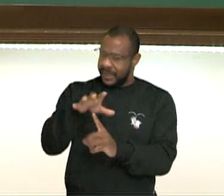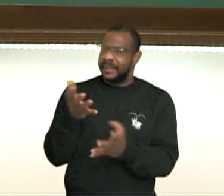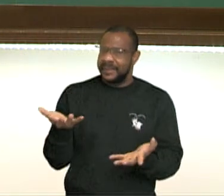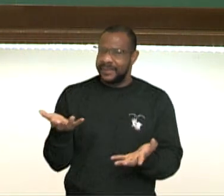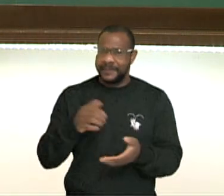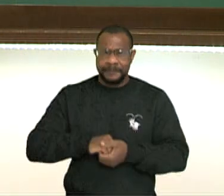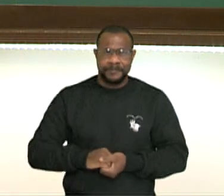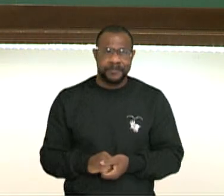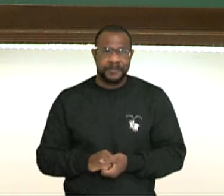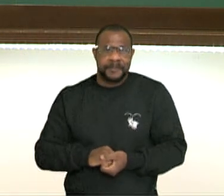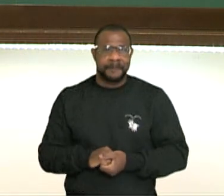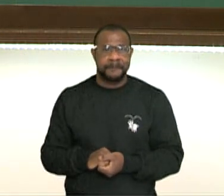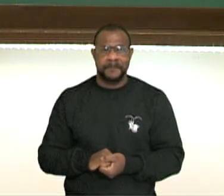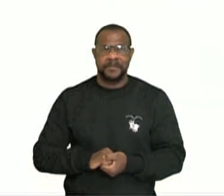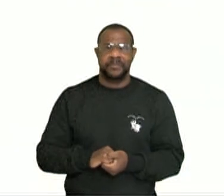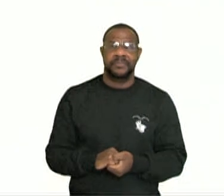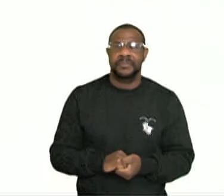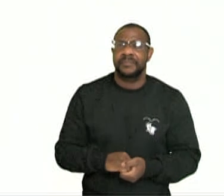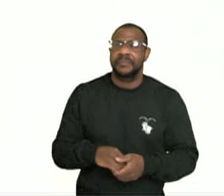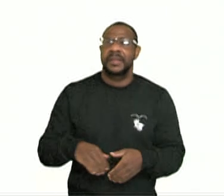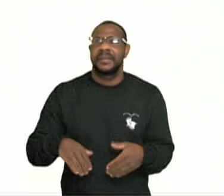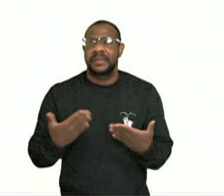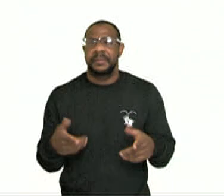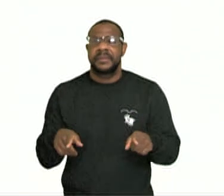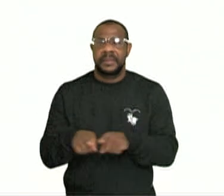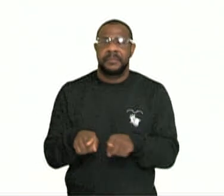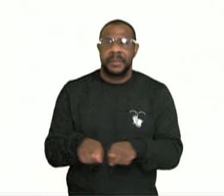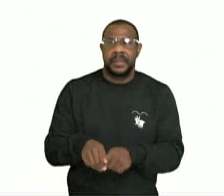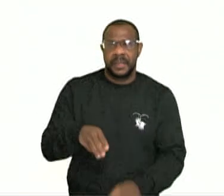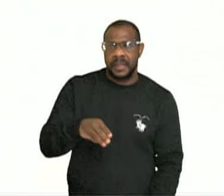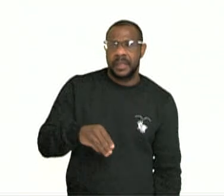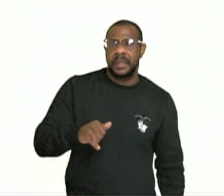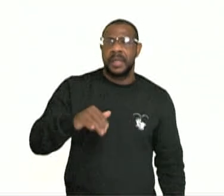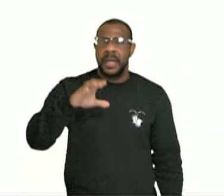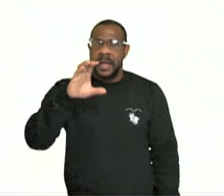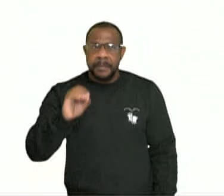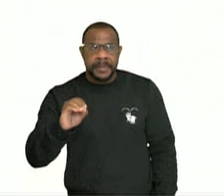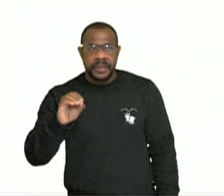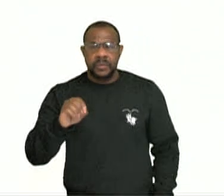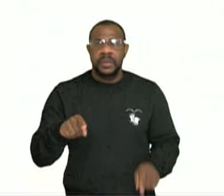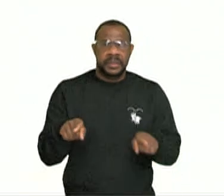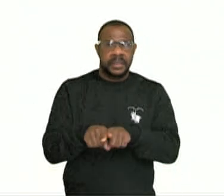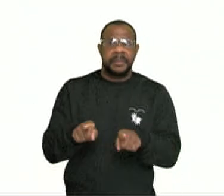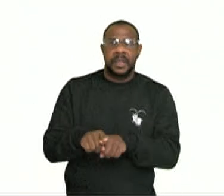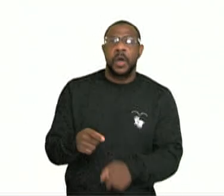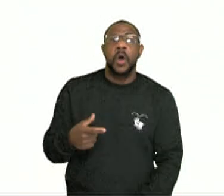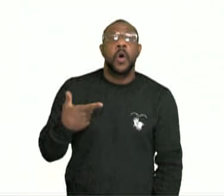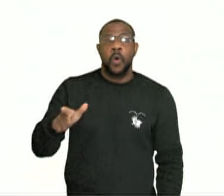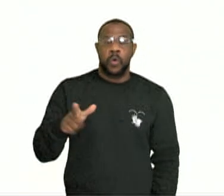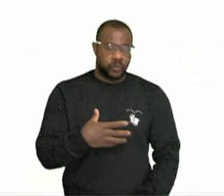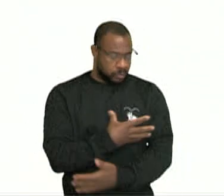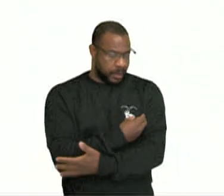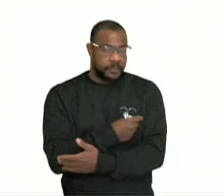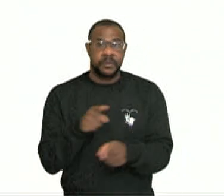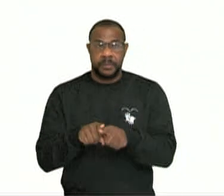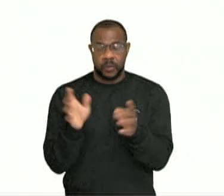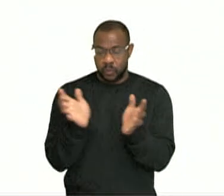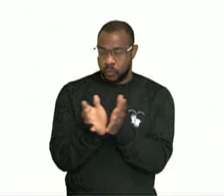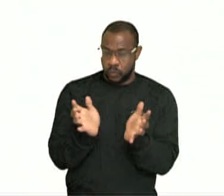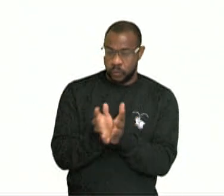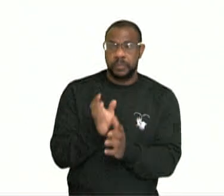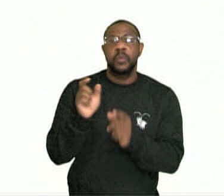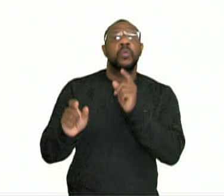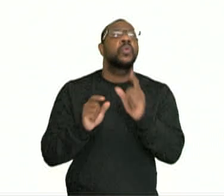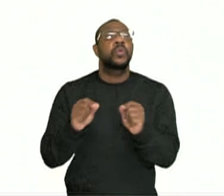argumentativamente? Então, além do mico-leão dourado e do lobo-guará, outro mamífero tropical parece caminhar para a extinção. No